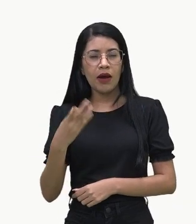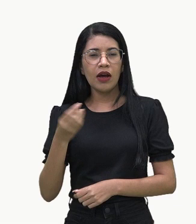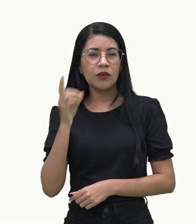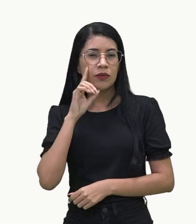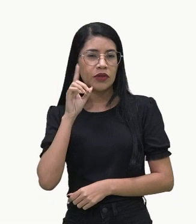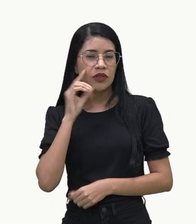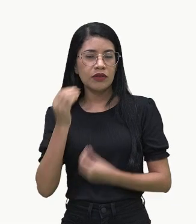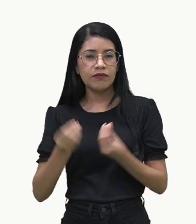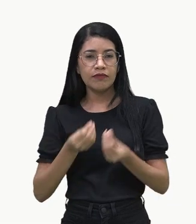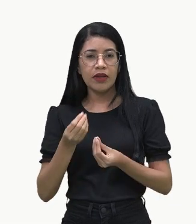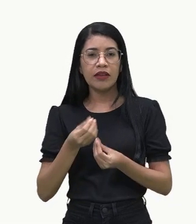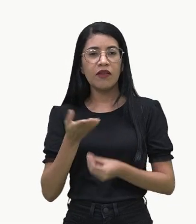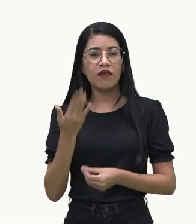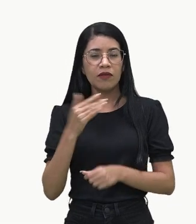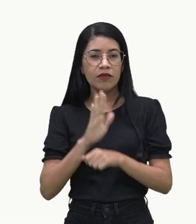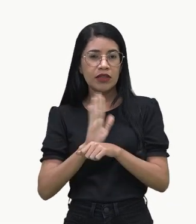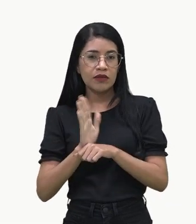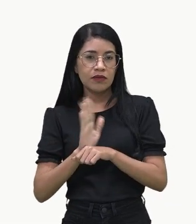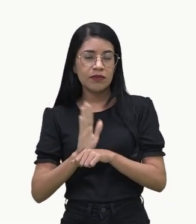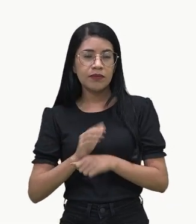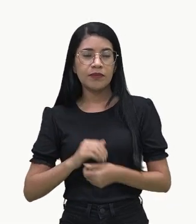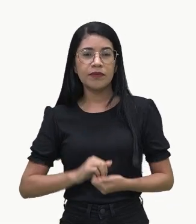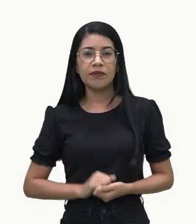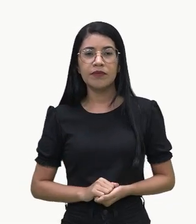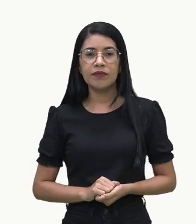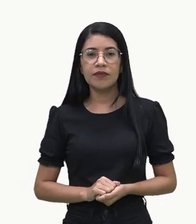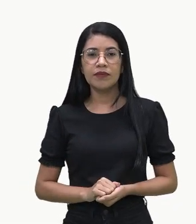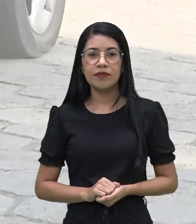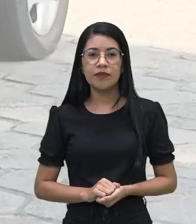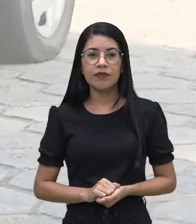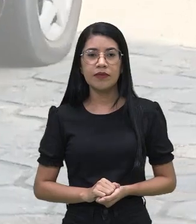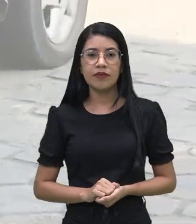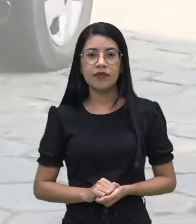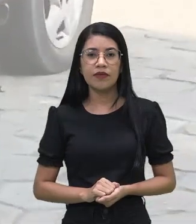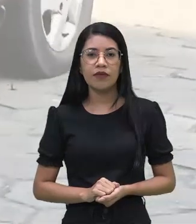dia a dia. Vamos então lá à nossa participação.